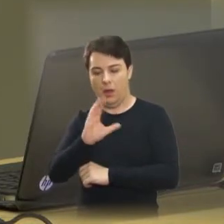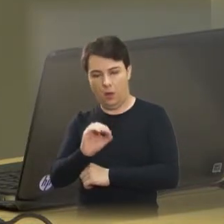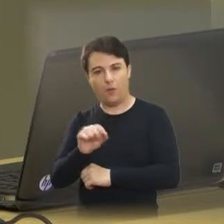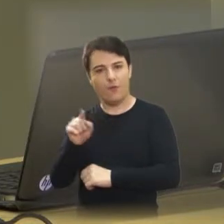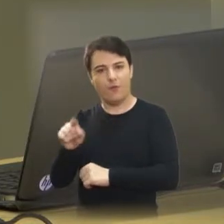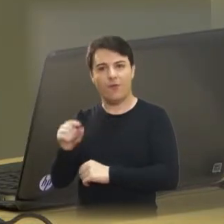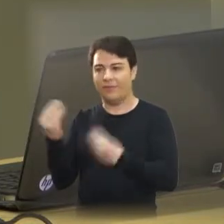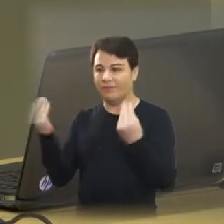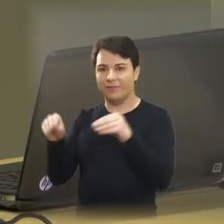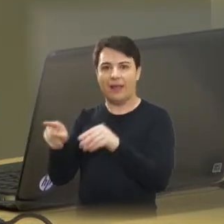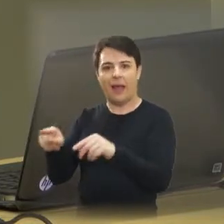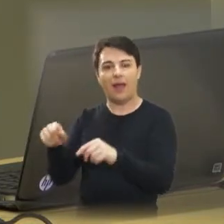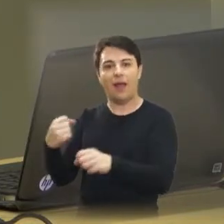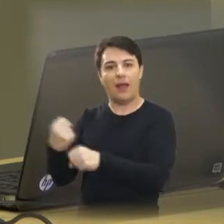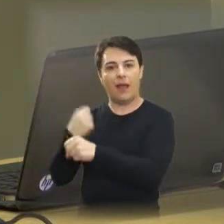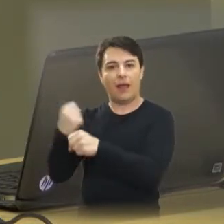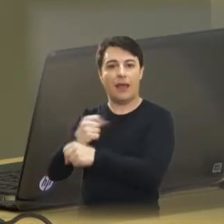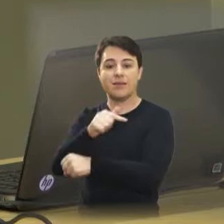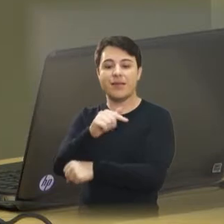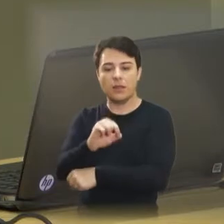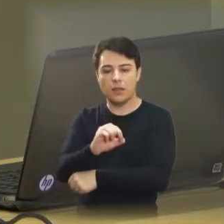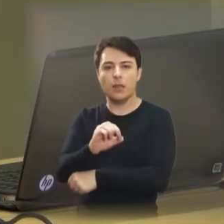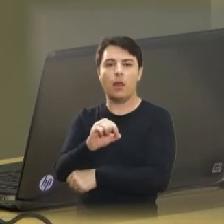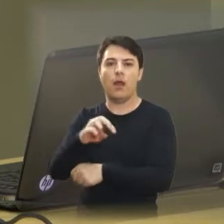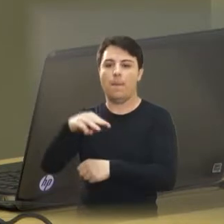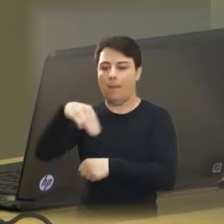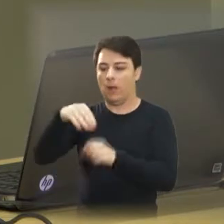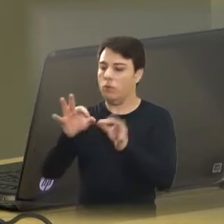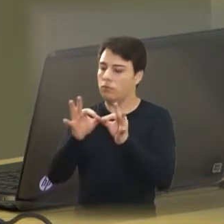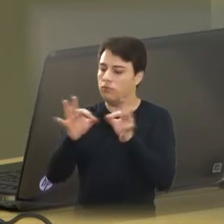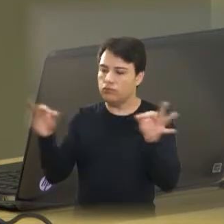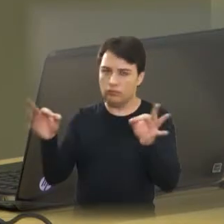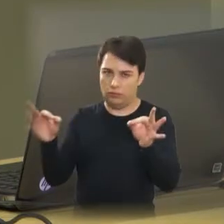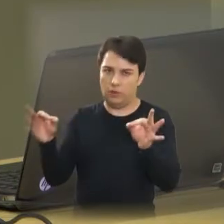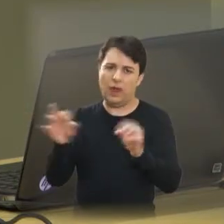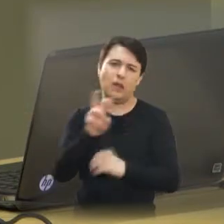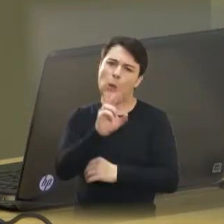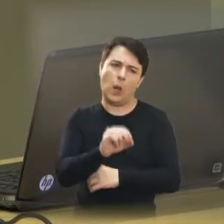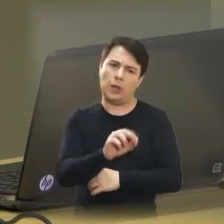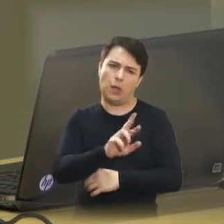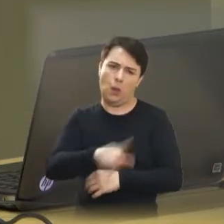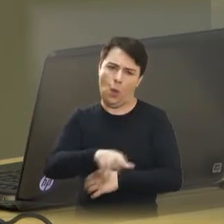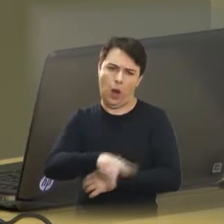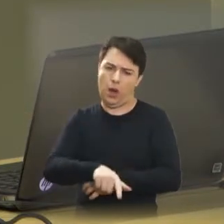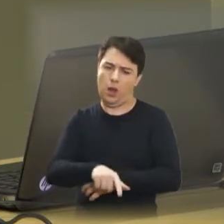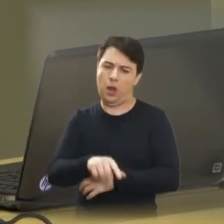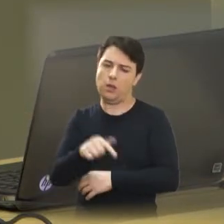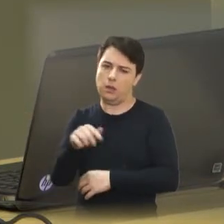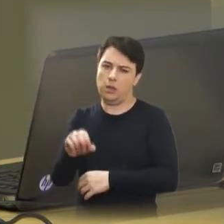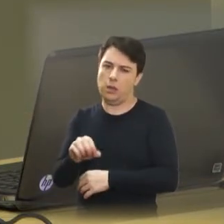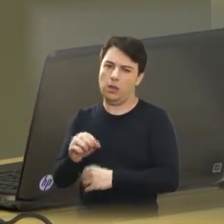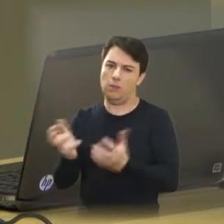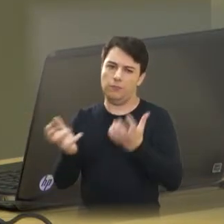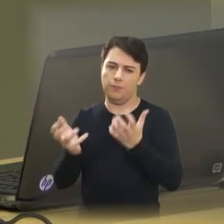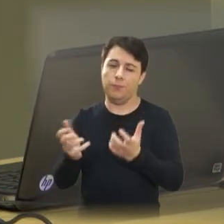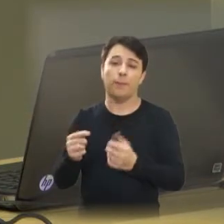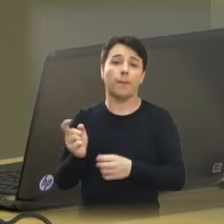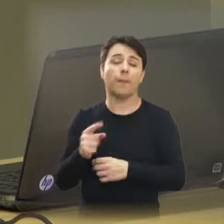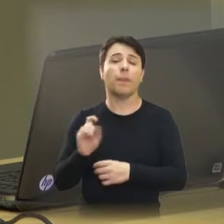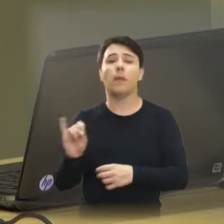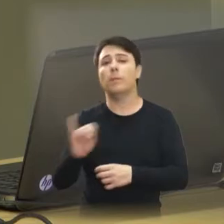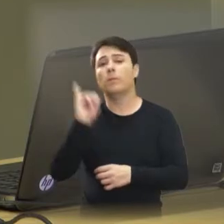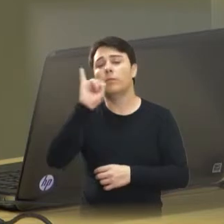CIECO novamente de 70 metros, não mais 50. E tem se mostrado importante